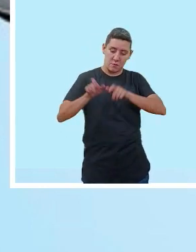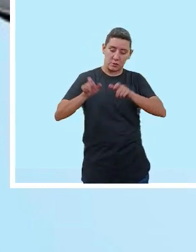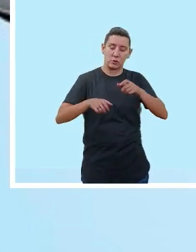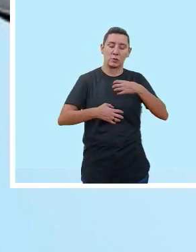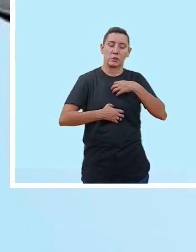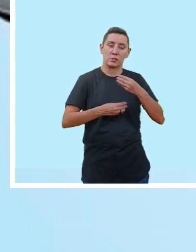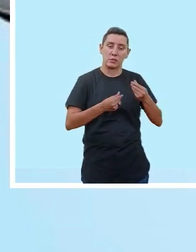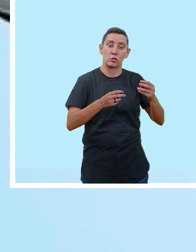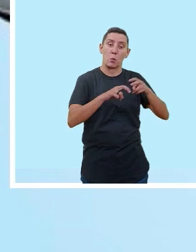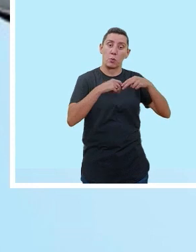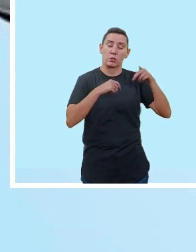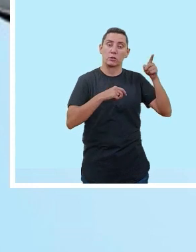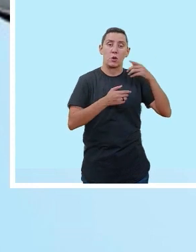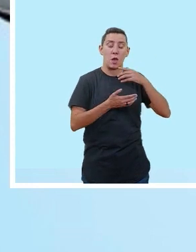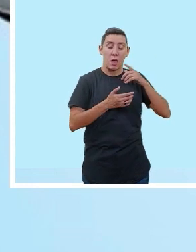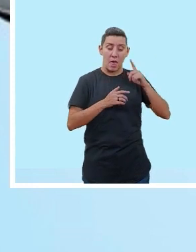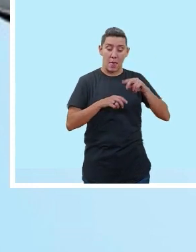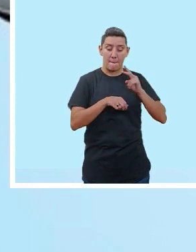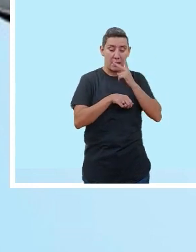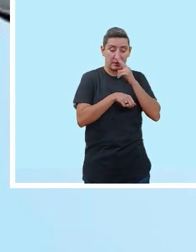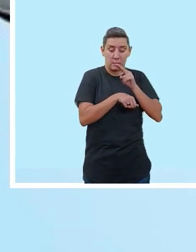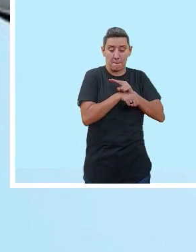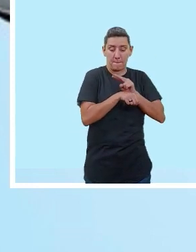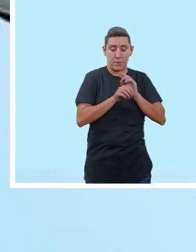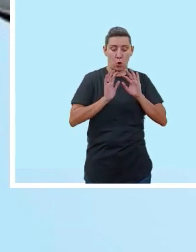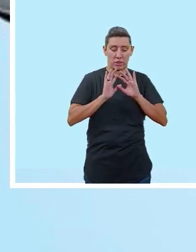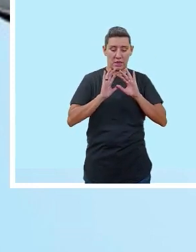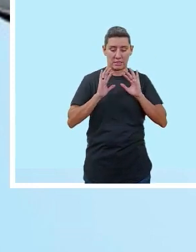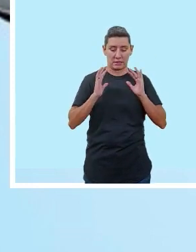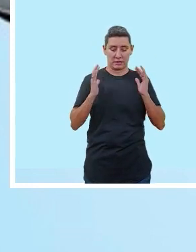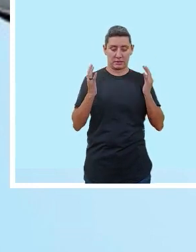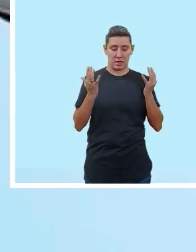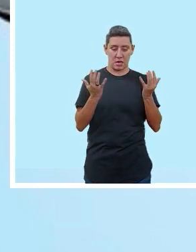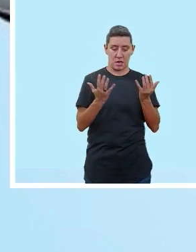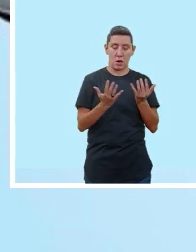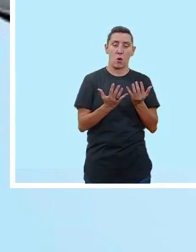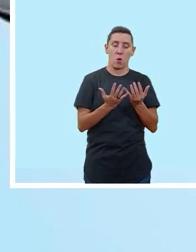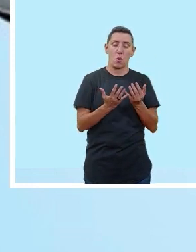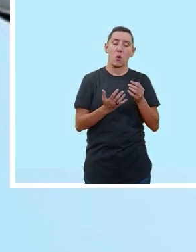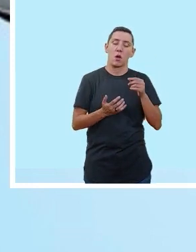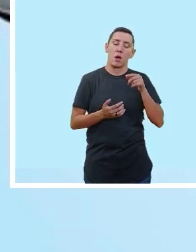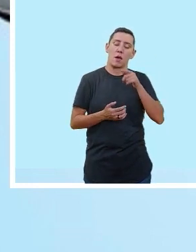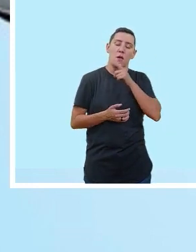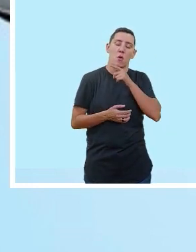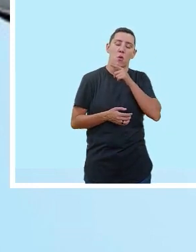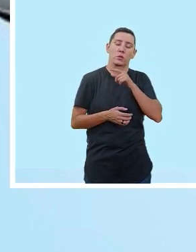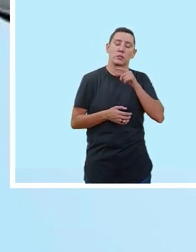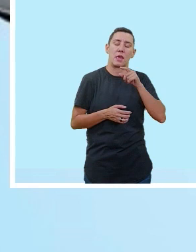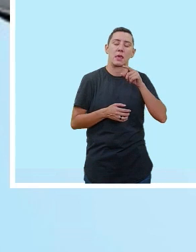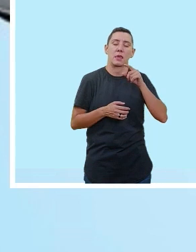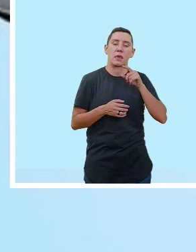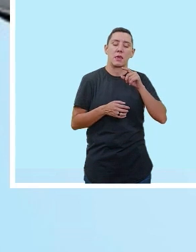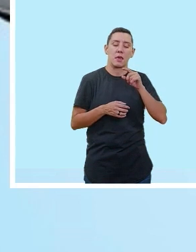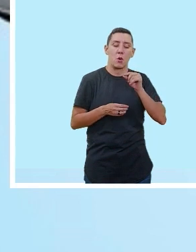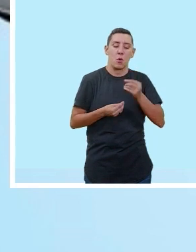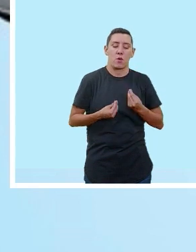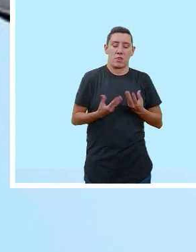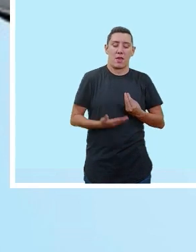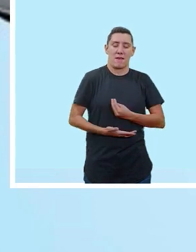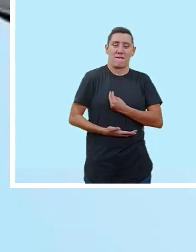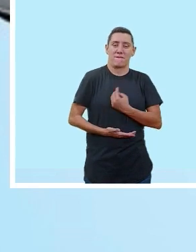desenvolver vida. Né? Então, o efeito estufa ele é um efeito natural,